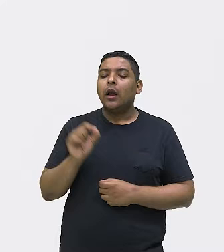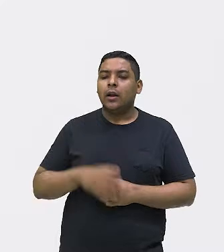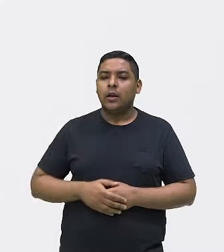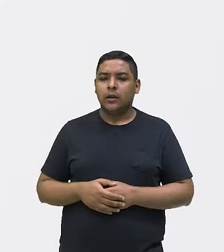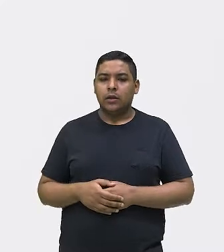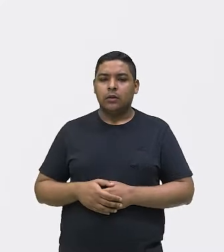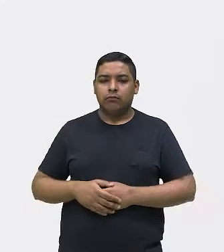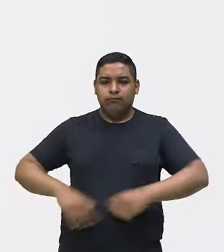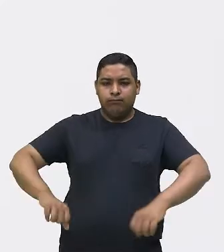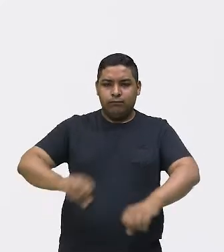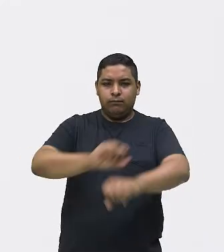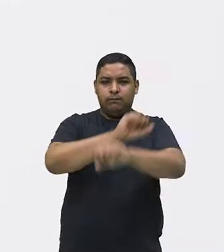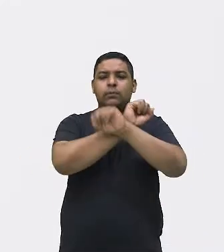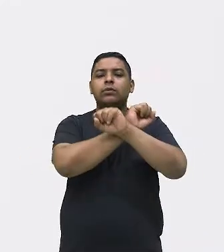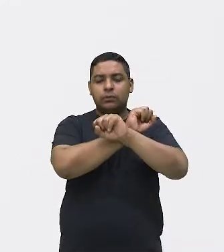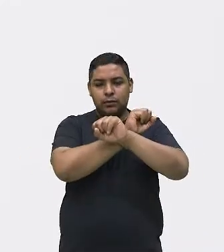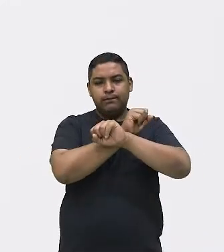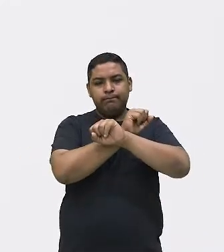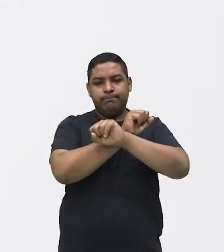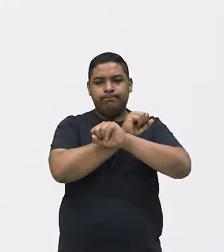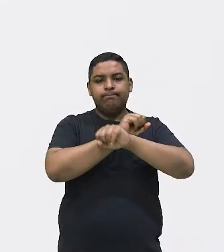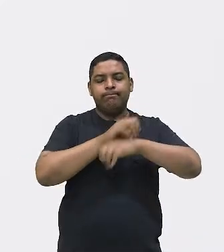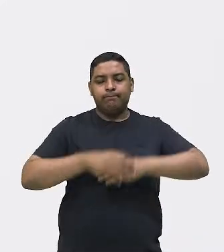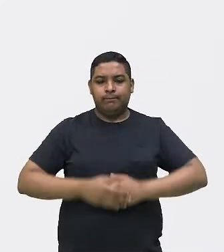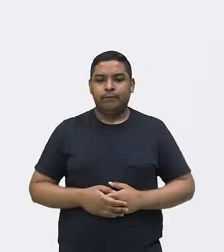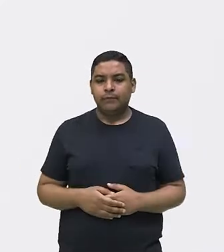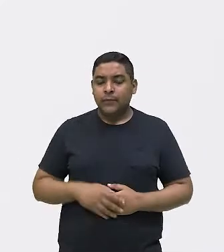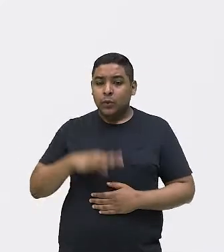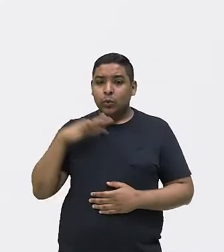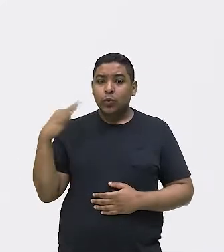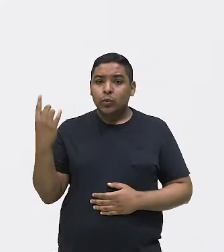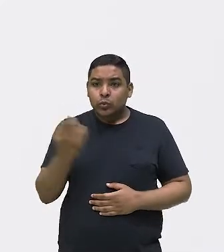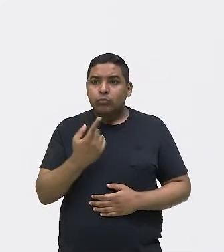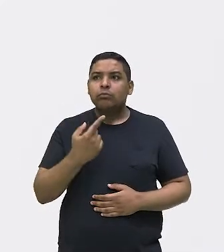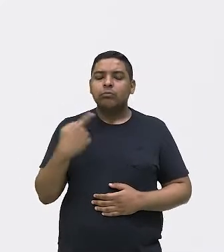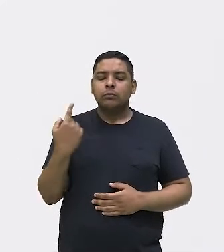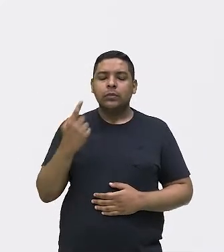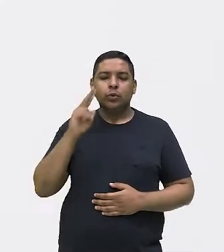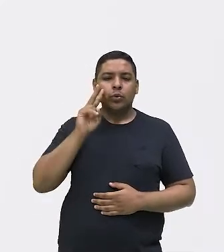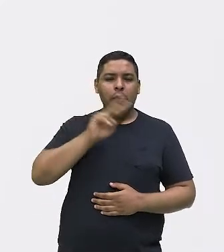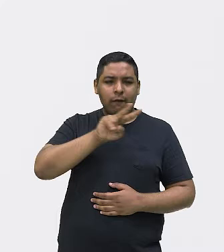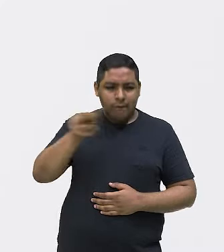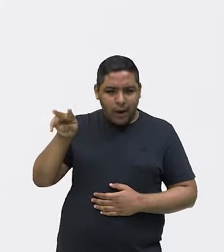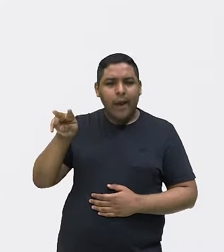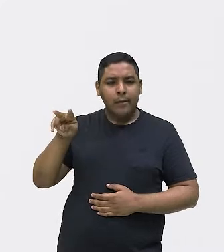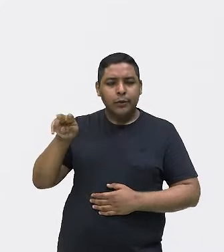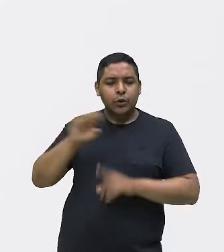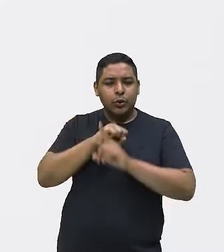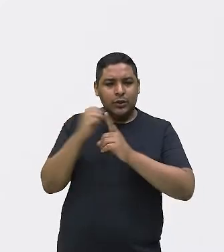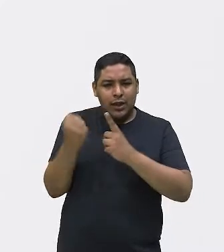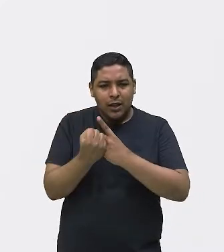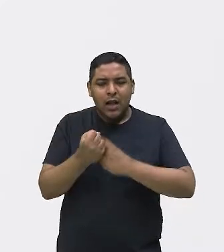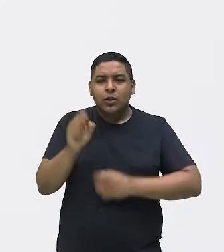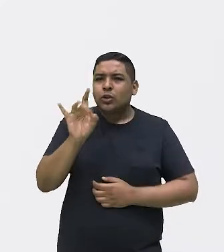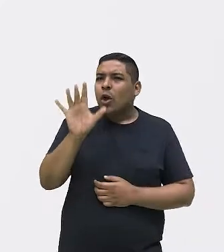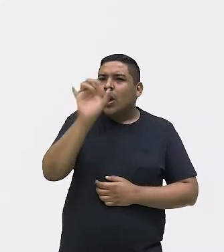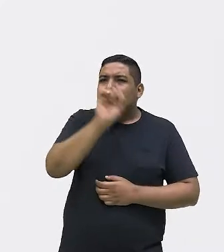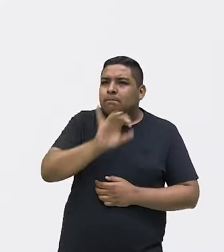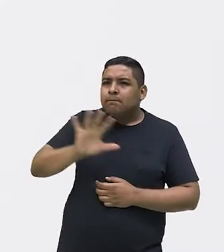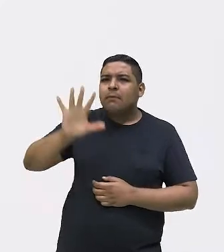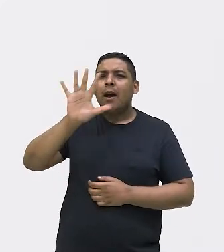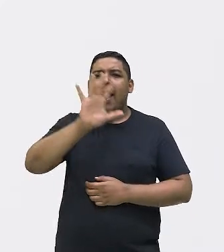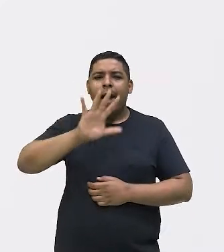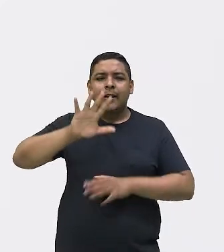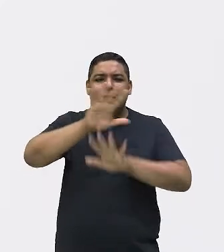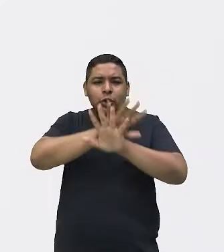caverna, e tudo que nós contemplamos, seria a sociedade, né? Contempla, são apenas imagens, sombras